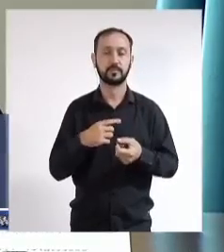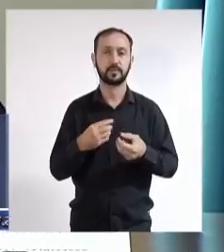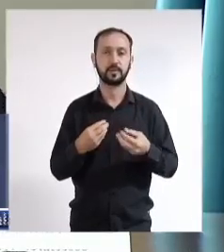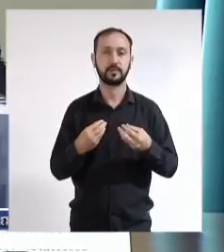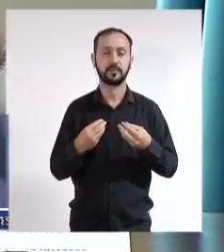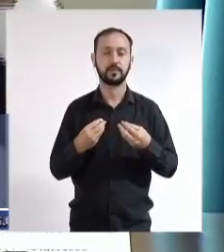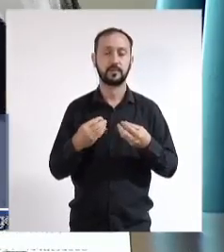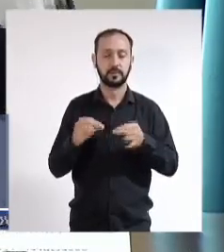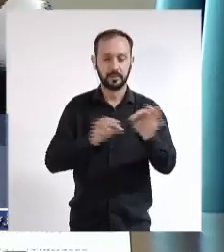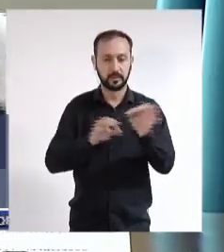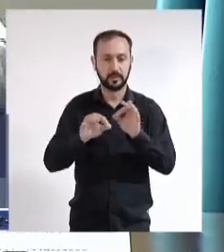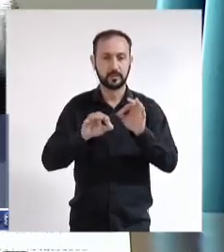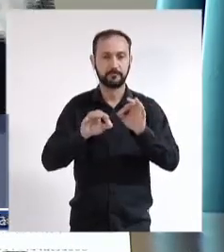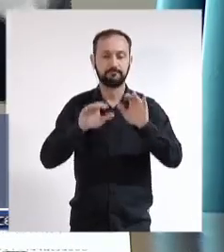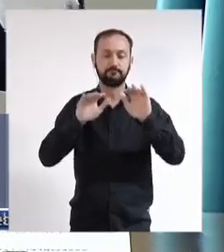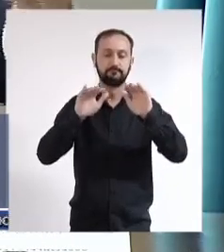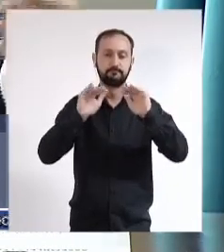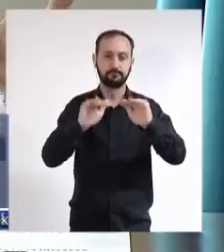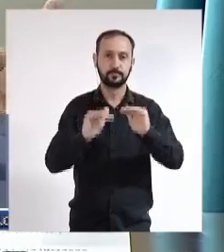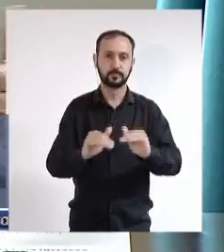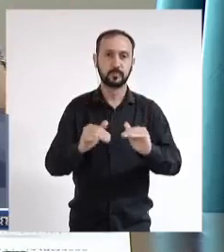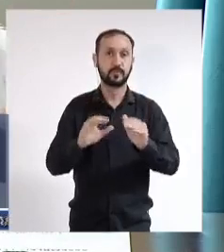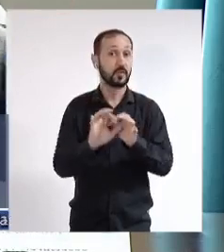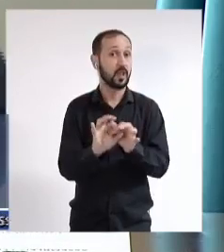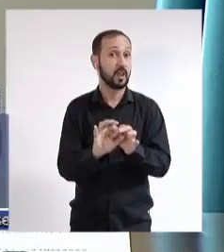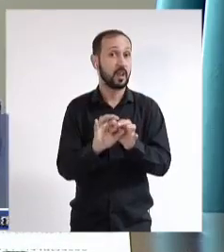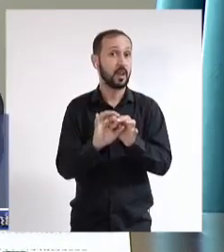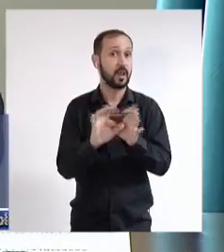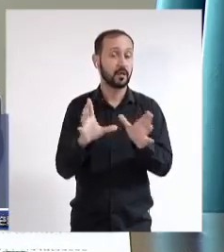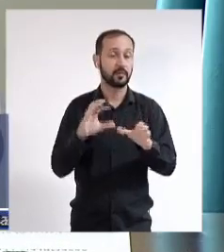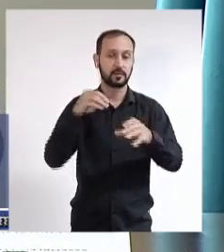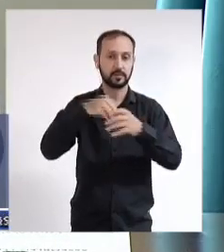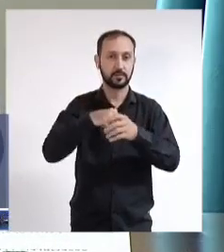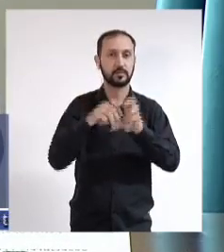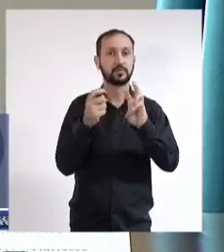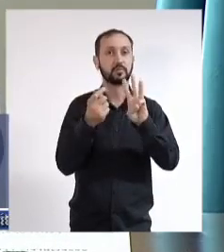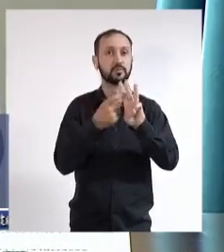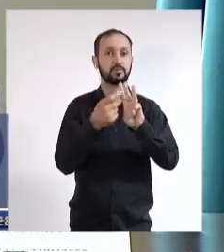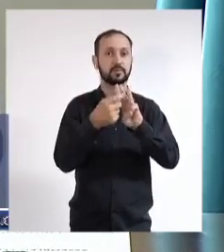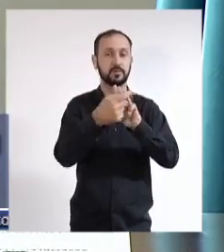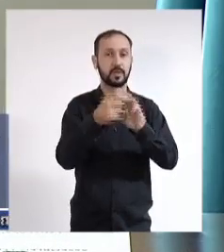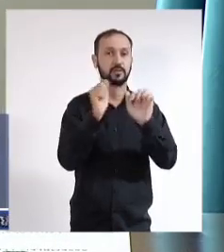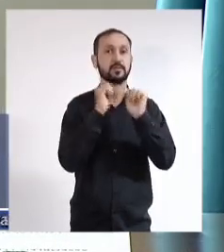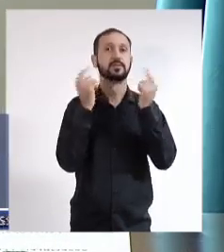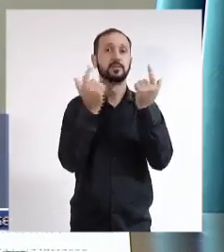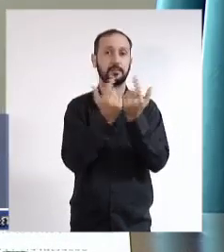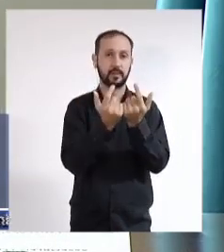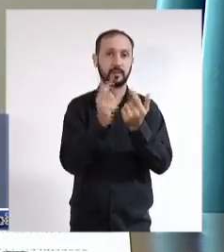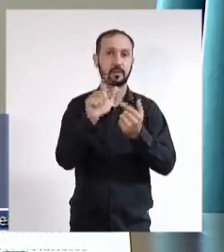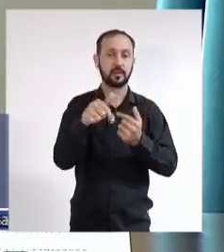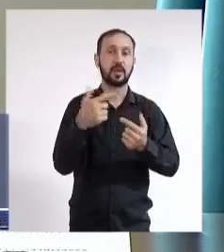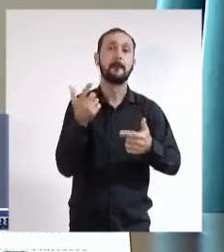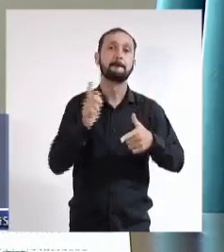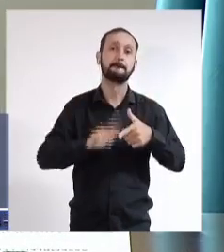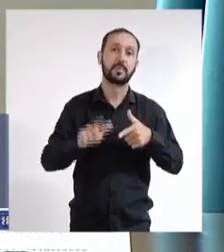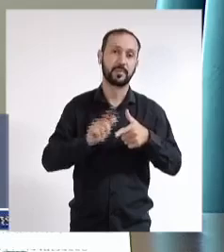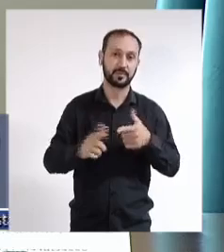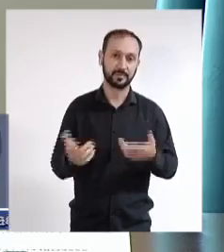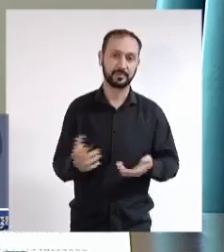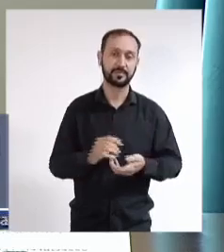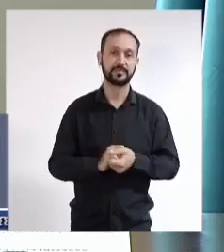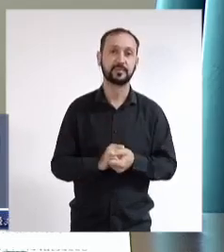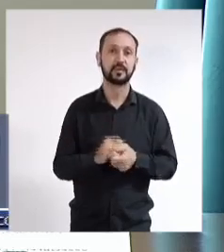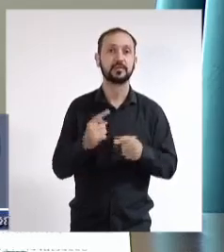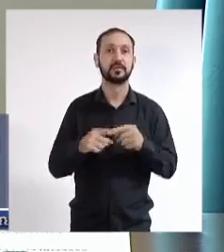ela fica ficará disponível no site da assembleia legislativa que esse é um grande problema